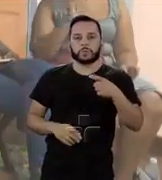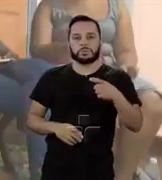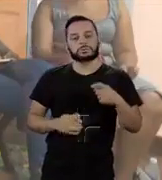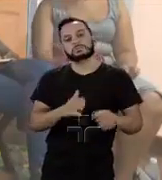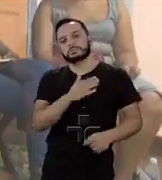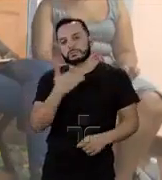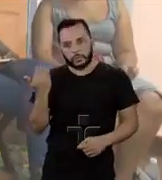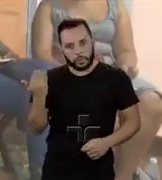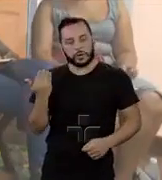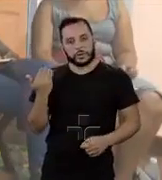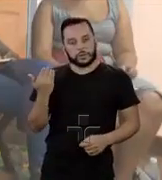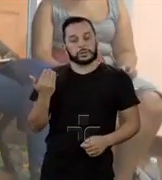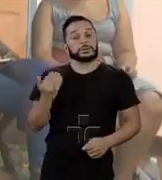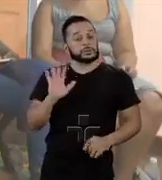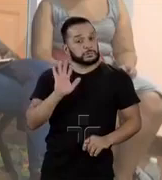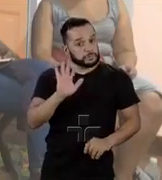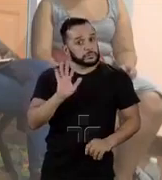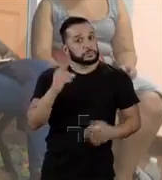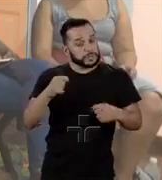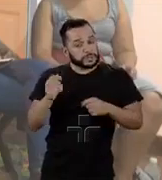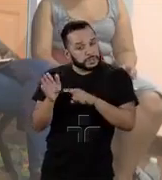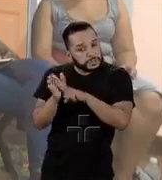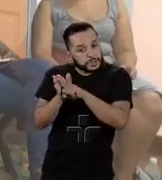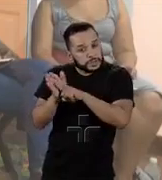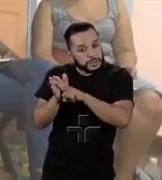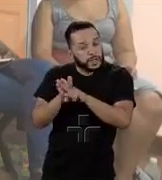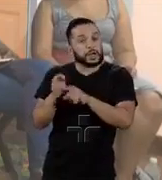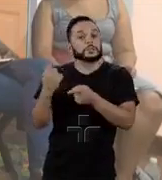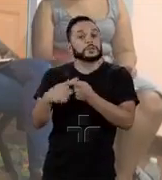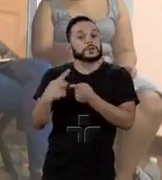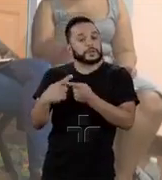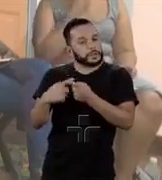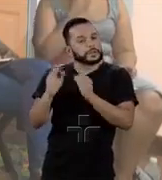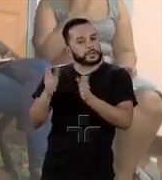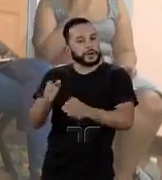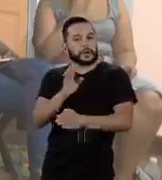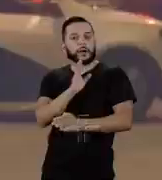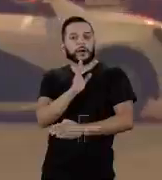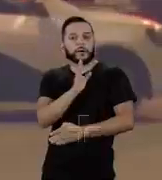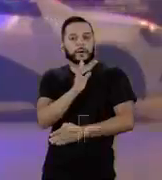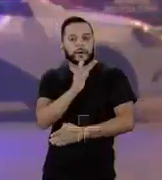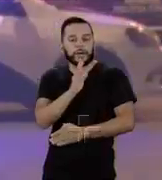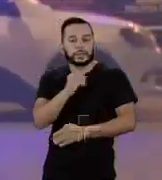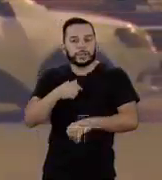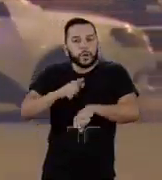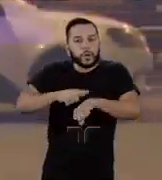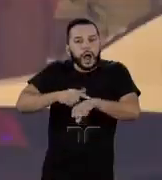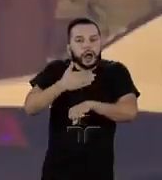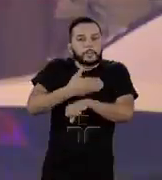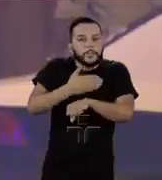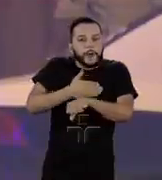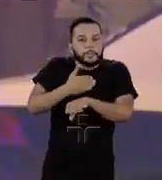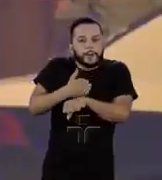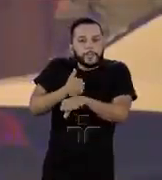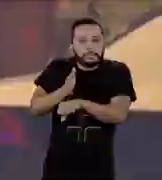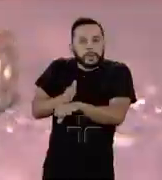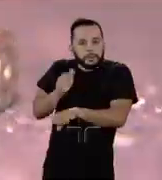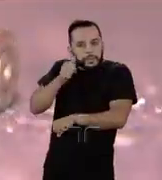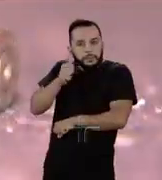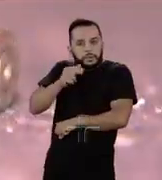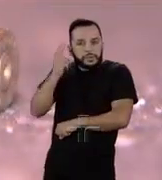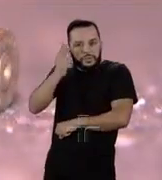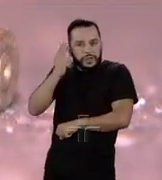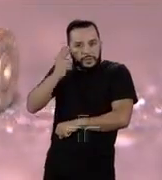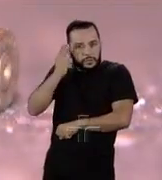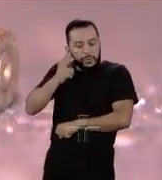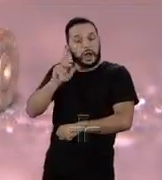reforça a tese da investigação de que os criminosos conheciam a agenda da vereadora e de que o crime foi uma execução.